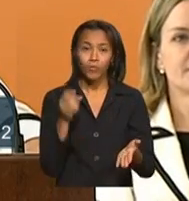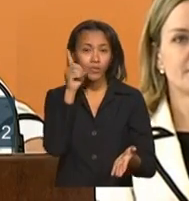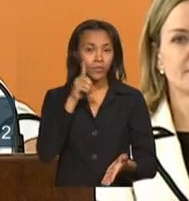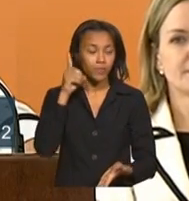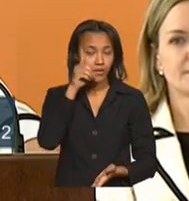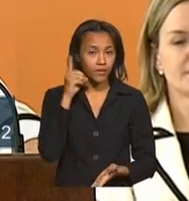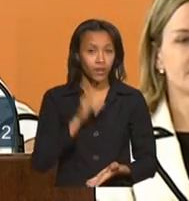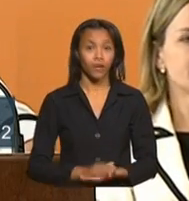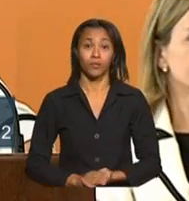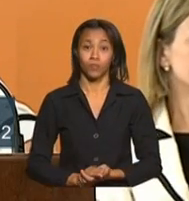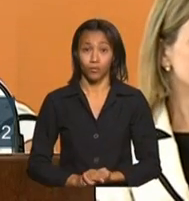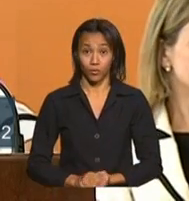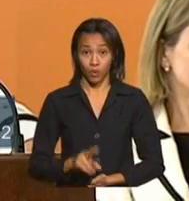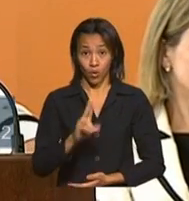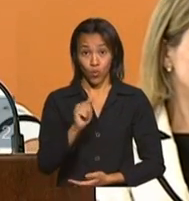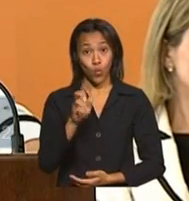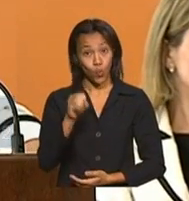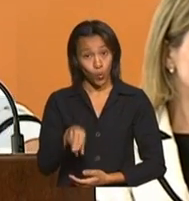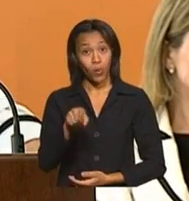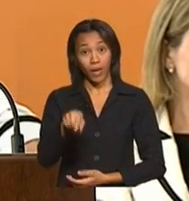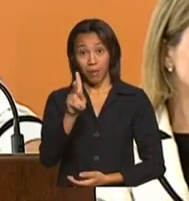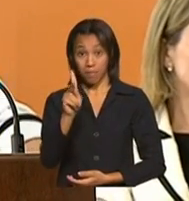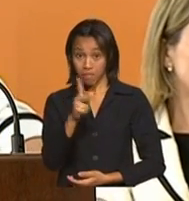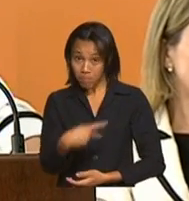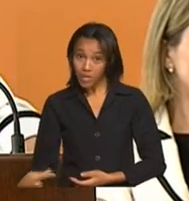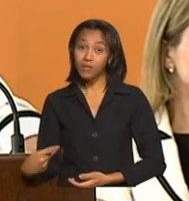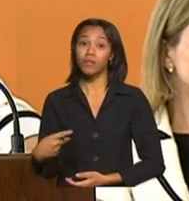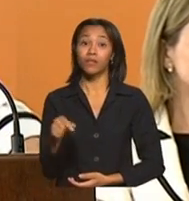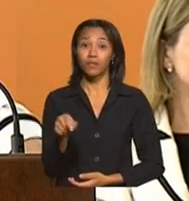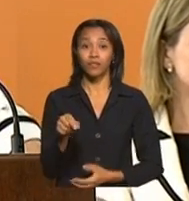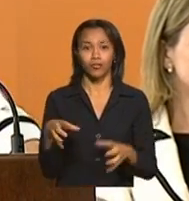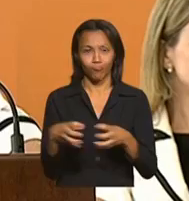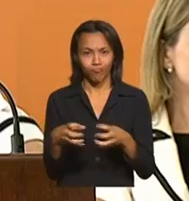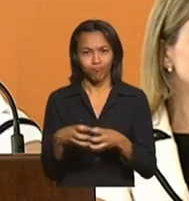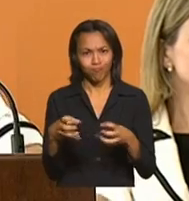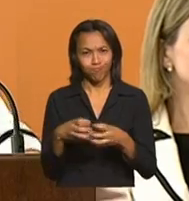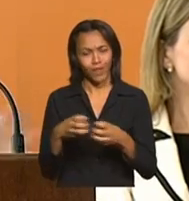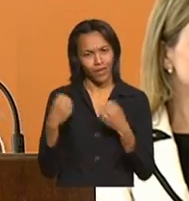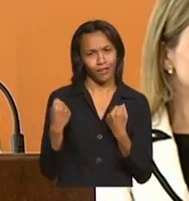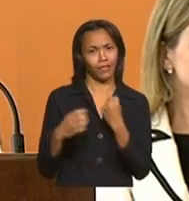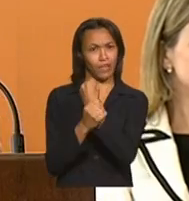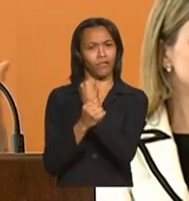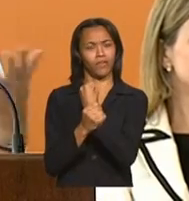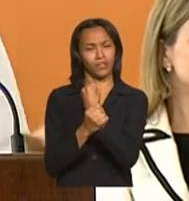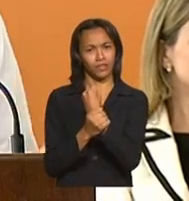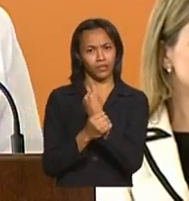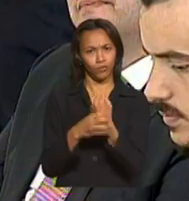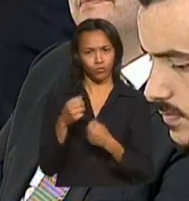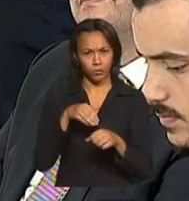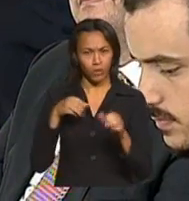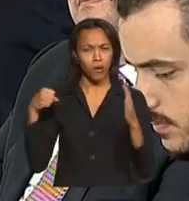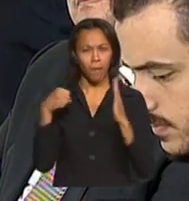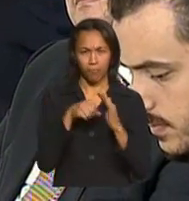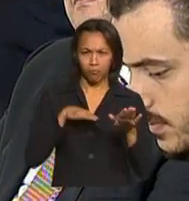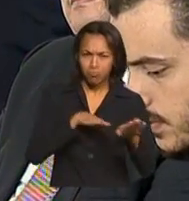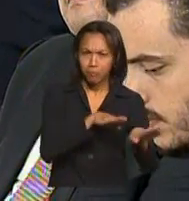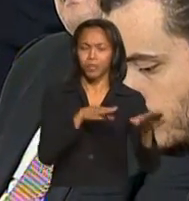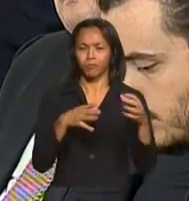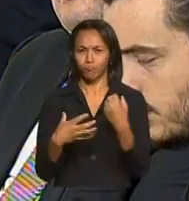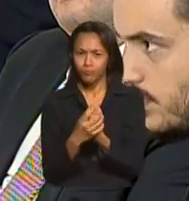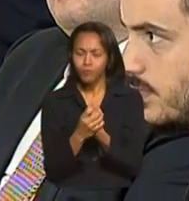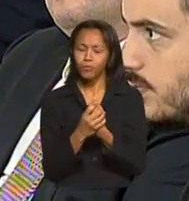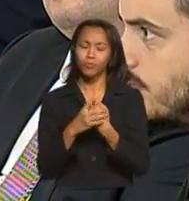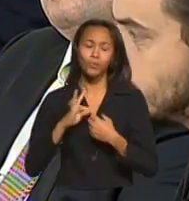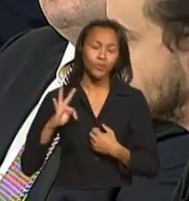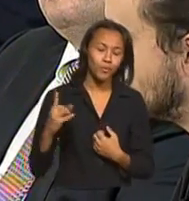deputado Hugo Leal, presidente da Frente Parlamentar em Defesa do Trânsito Seguro, por toda a iniciativa que, ao longo